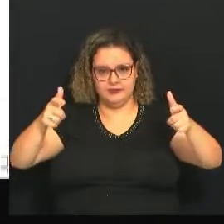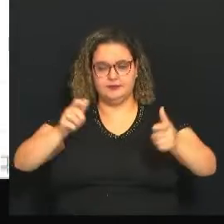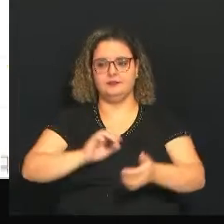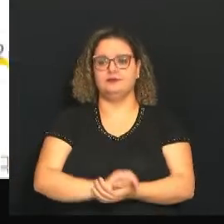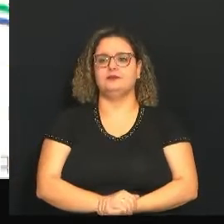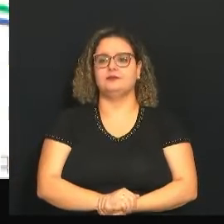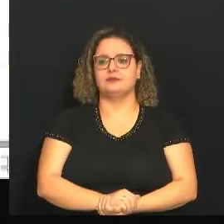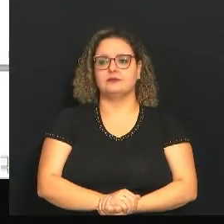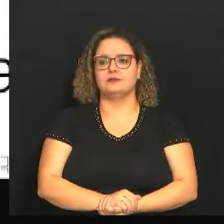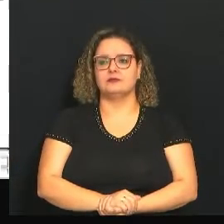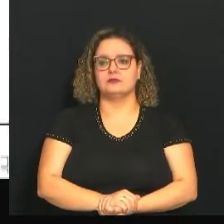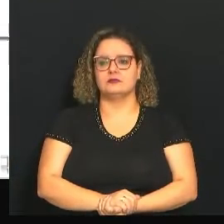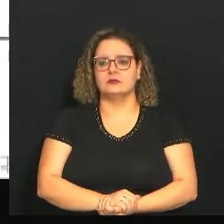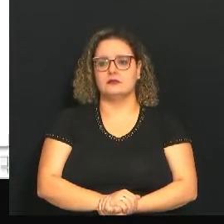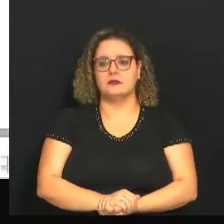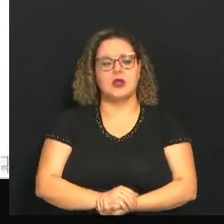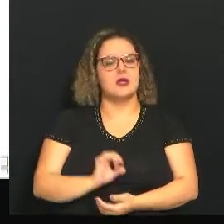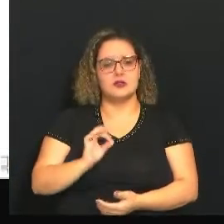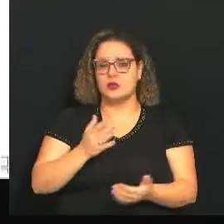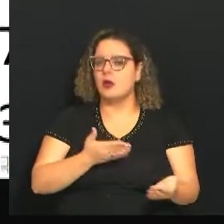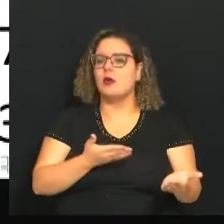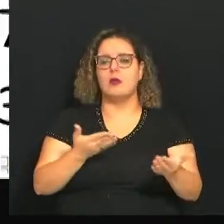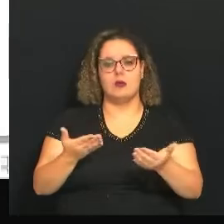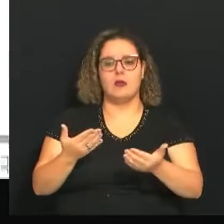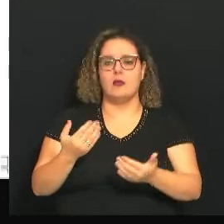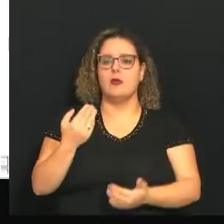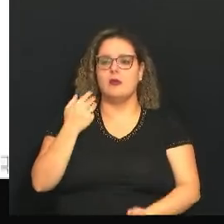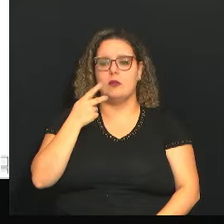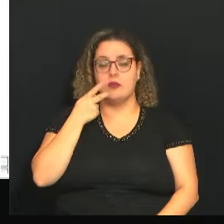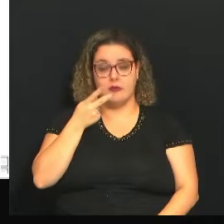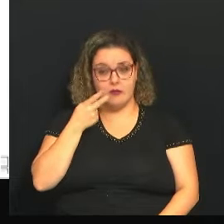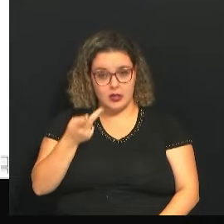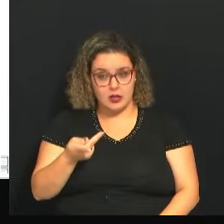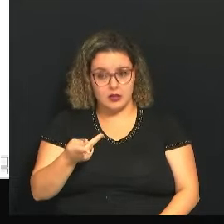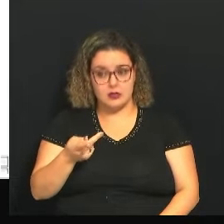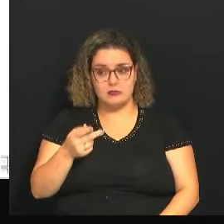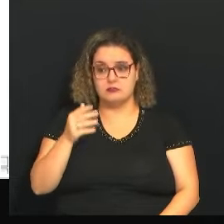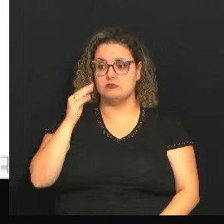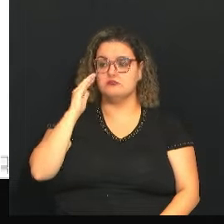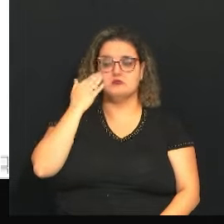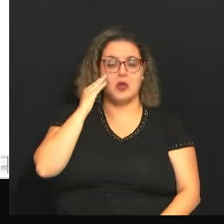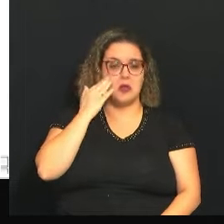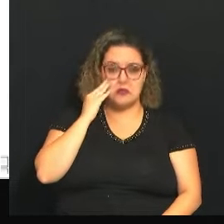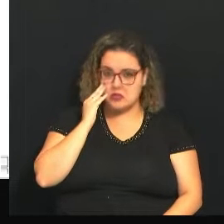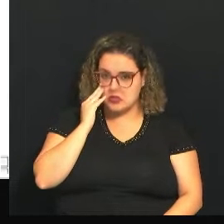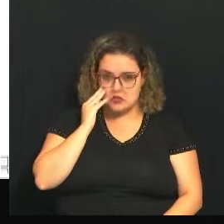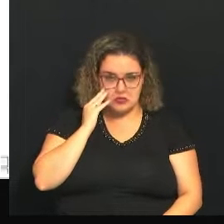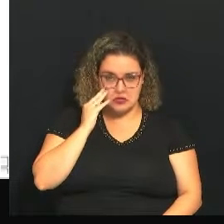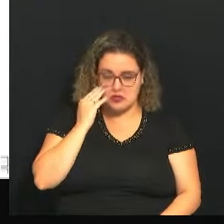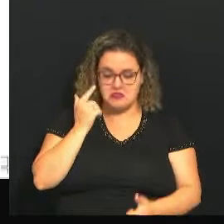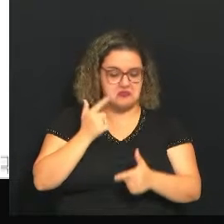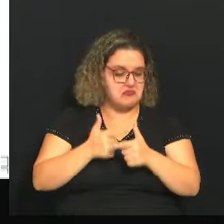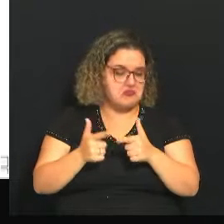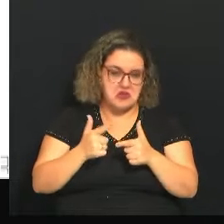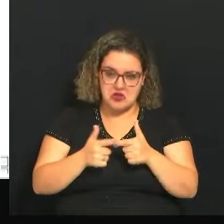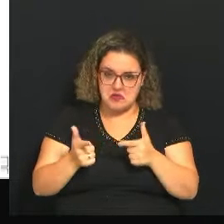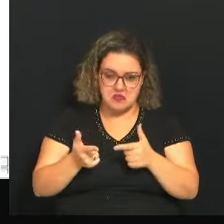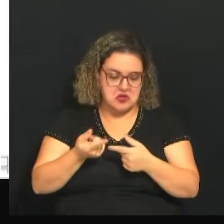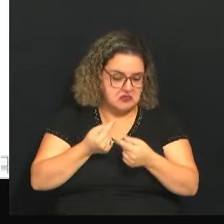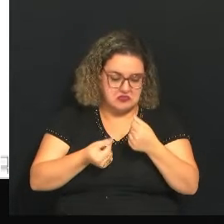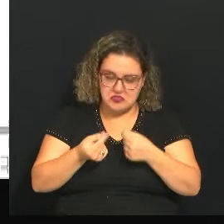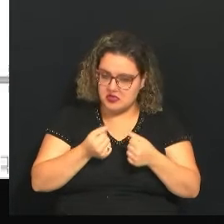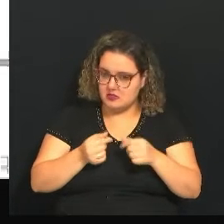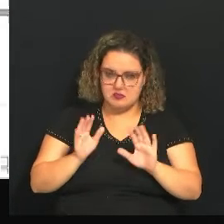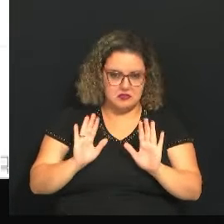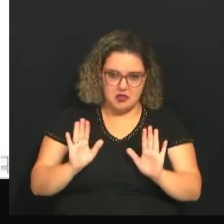gostaria de deixar aqui como mensagem. Eu não entendo que há um problema financeiro, e muito menos orçamentário,